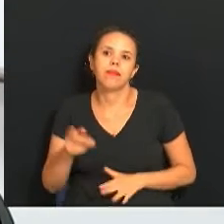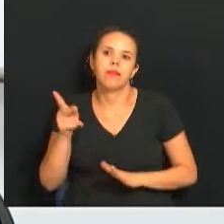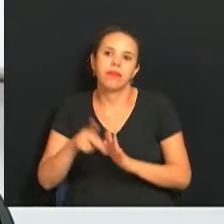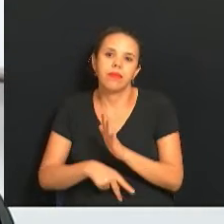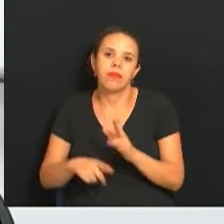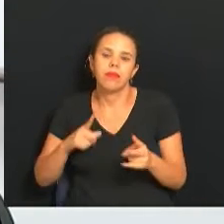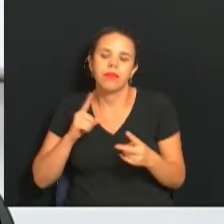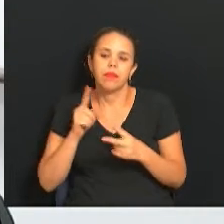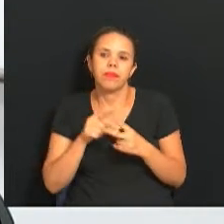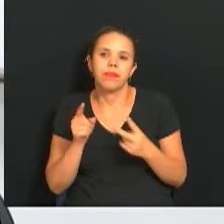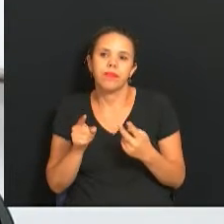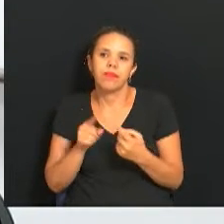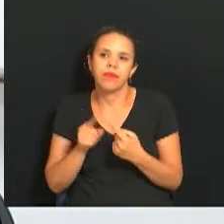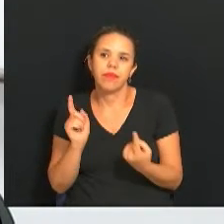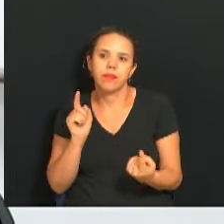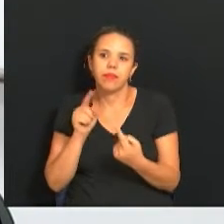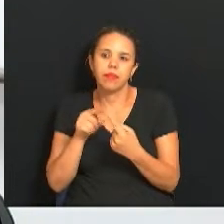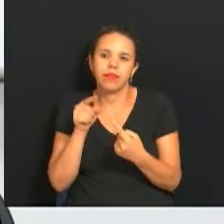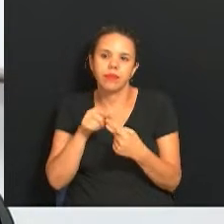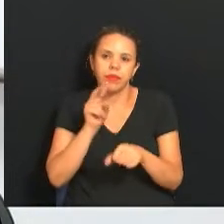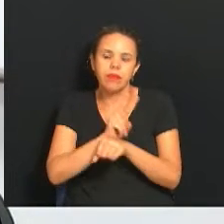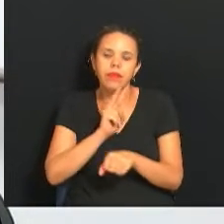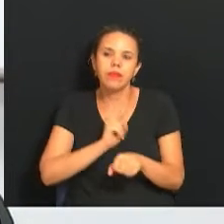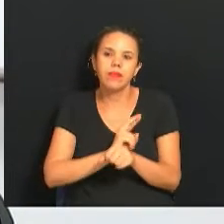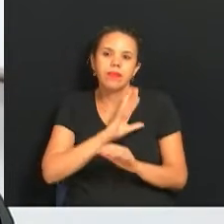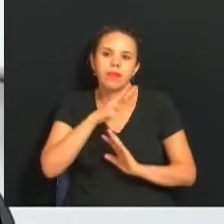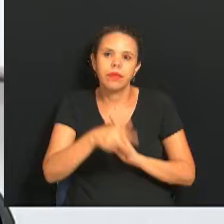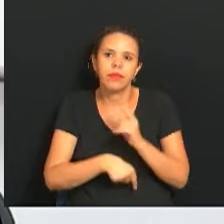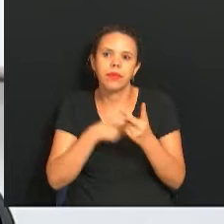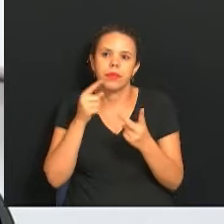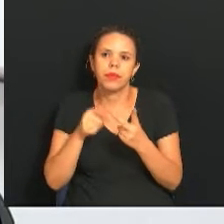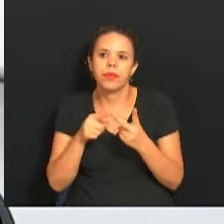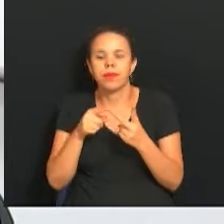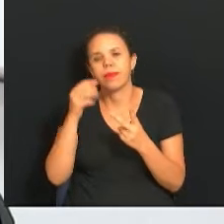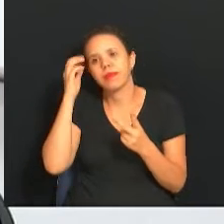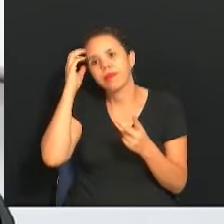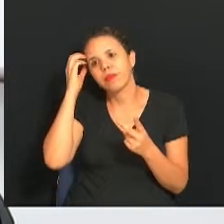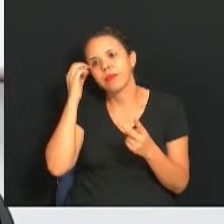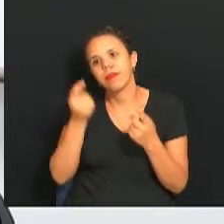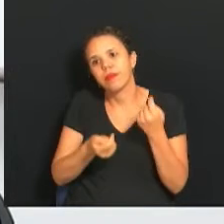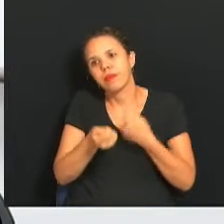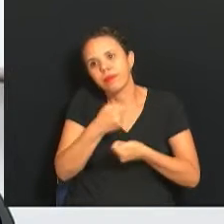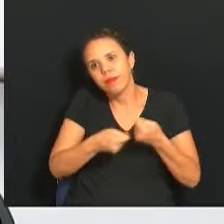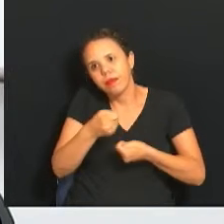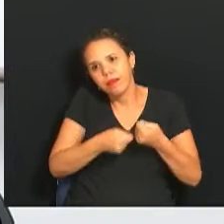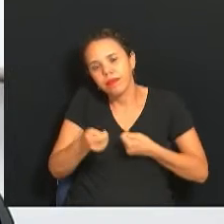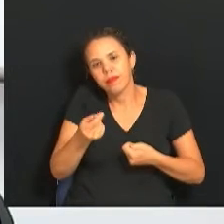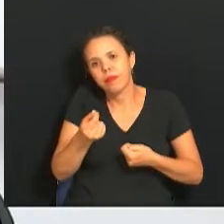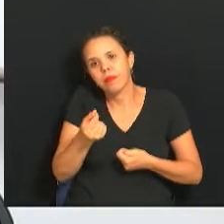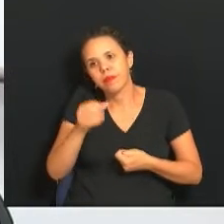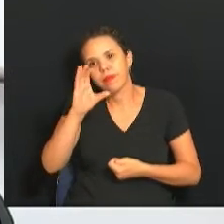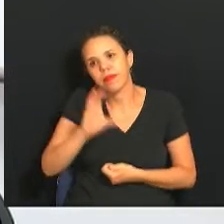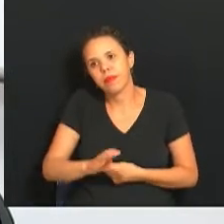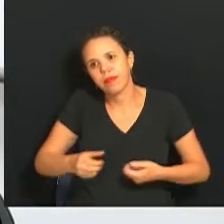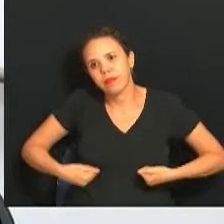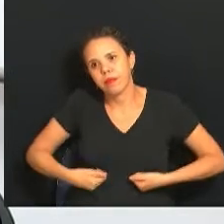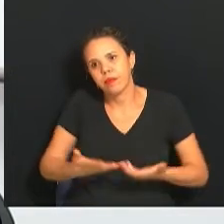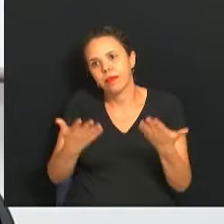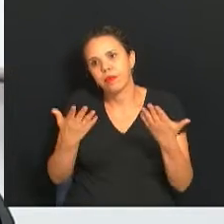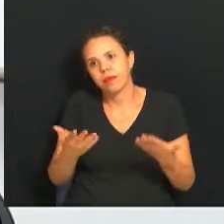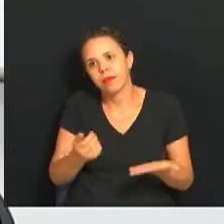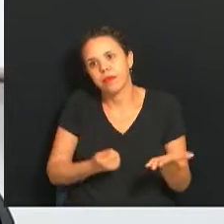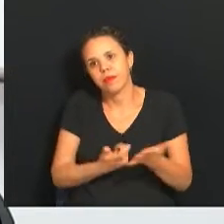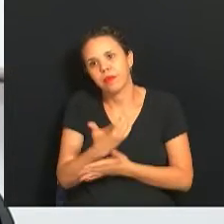dois objetivos: um, preservar o meio ambiente; dois, economizar recursos que o cidadão paga através dos